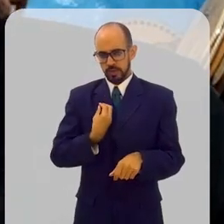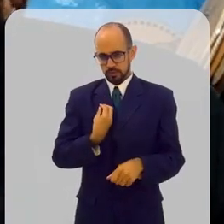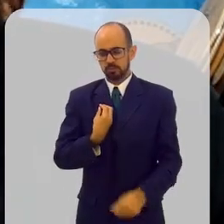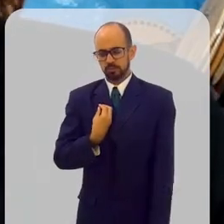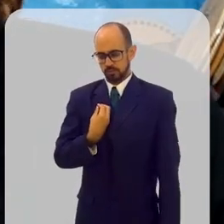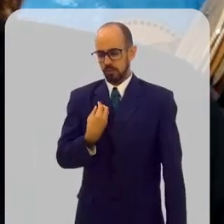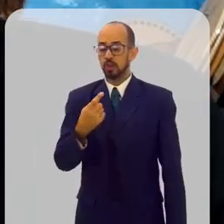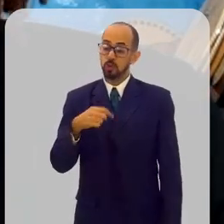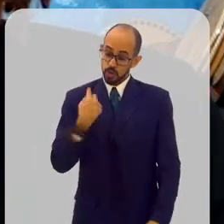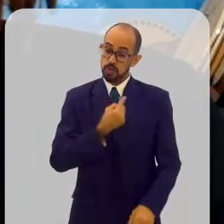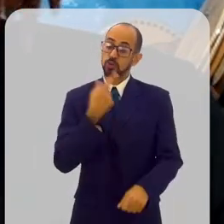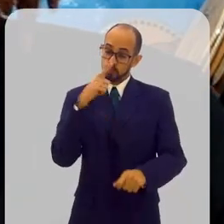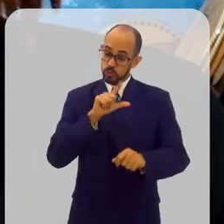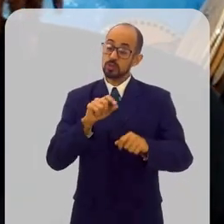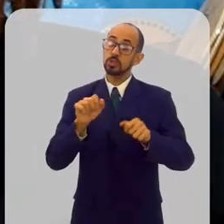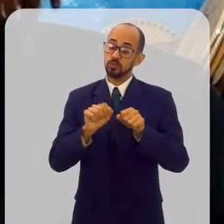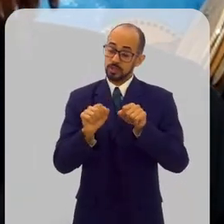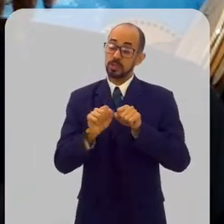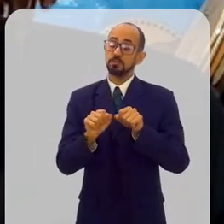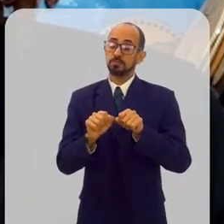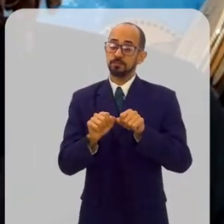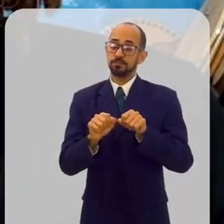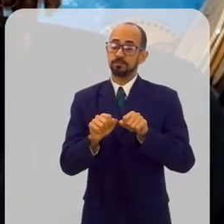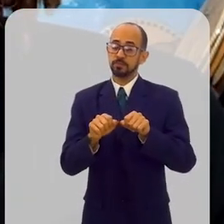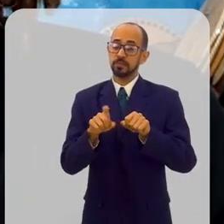rua, né? Eu acho que a gente tem conseguido fazer isso.